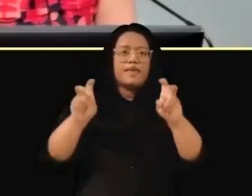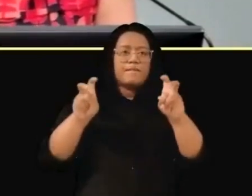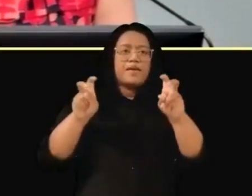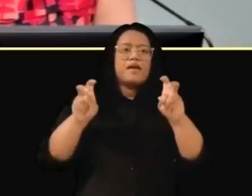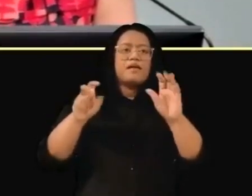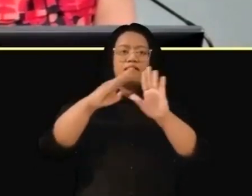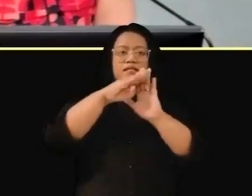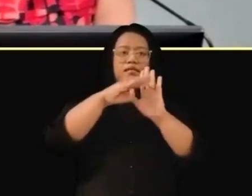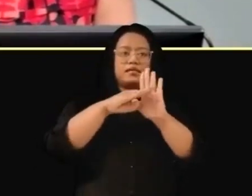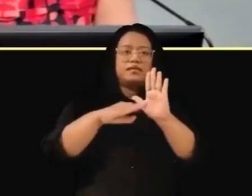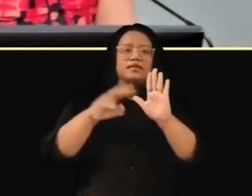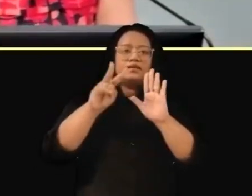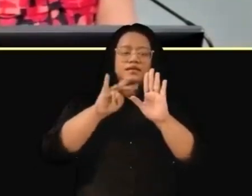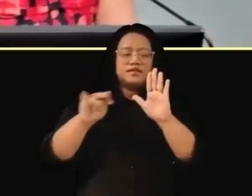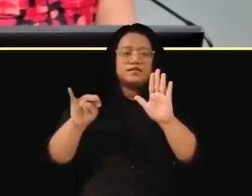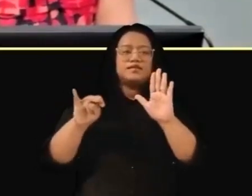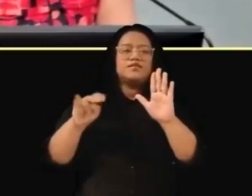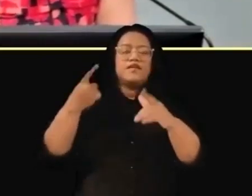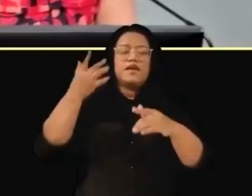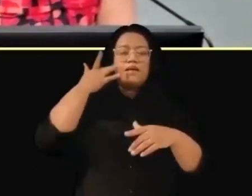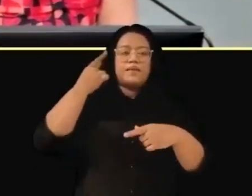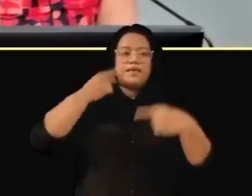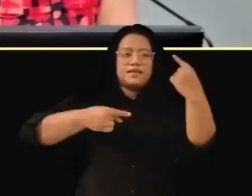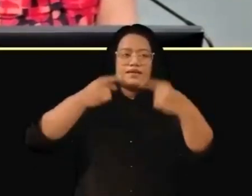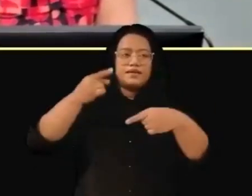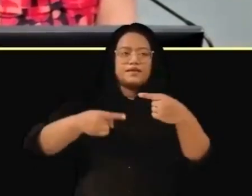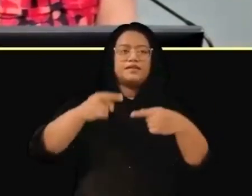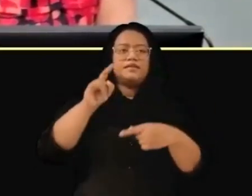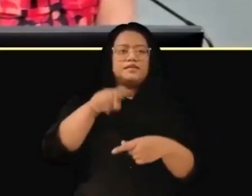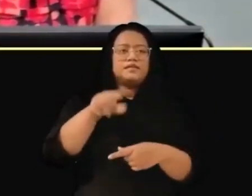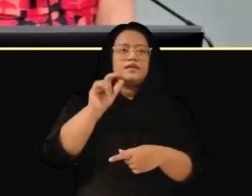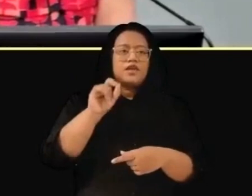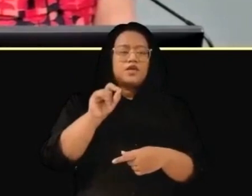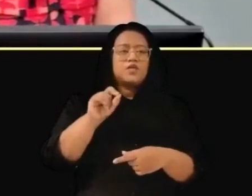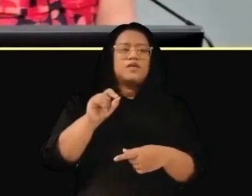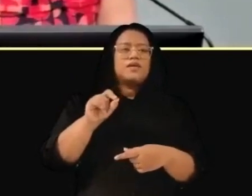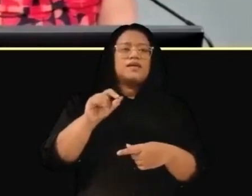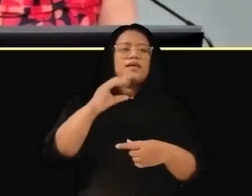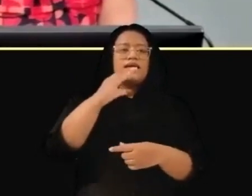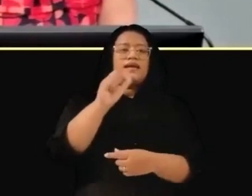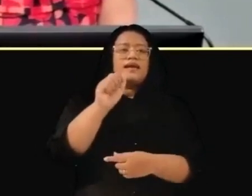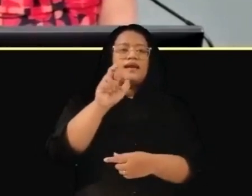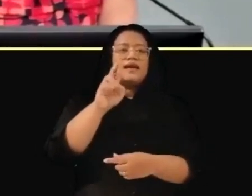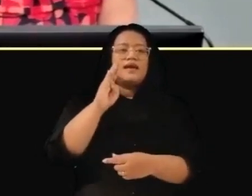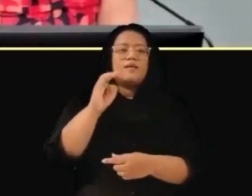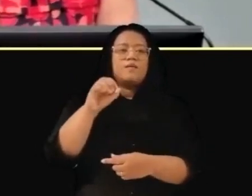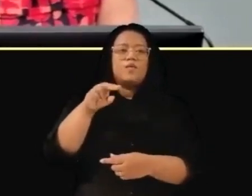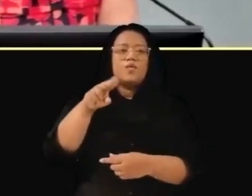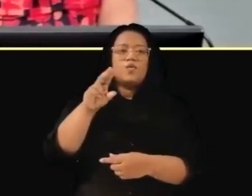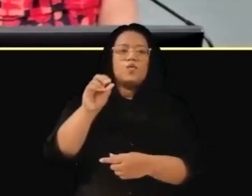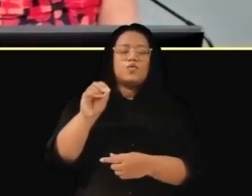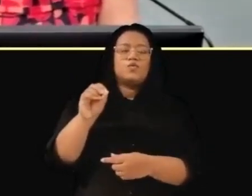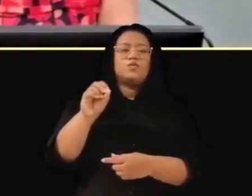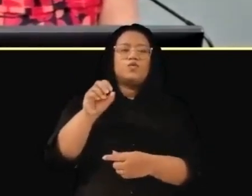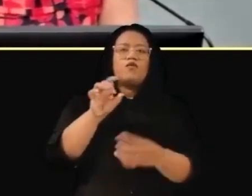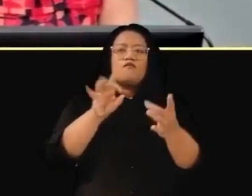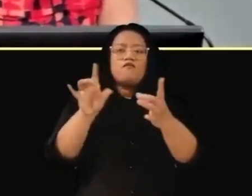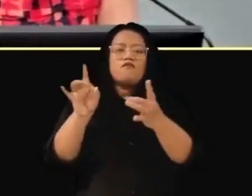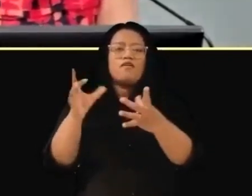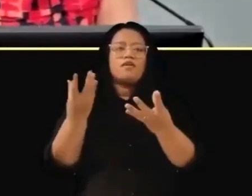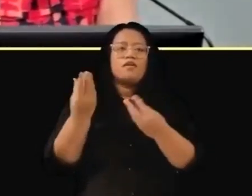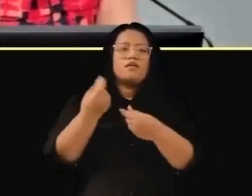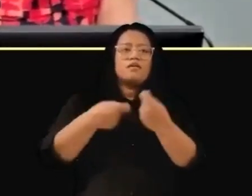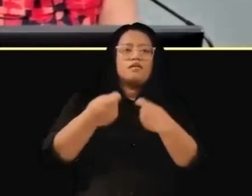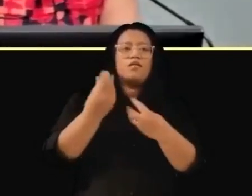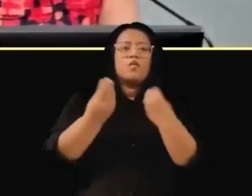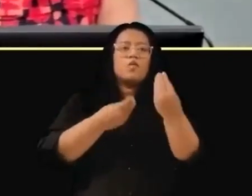que vai ser discutido amanhã, vai ser justamente o mercado de carbono, porque nós temos que falar disso, nós temos que falar do mercado,